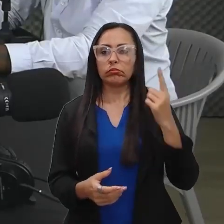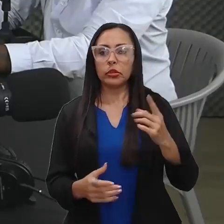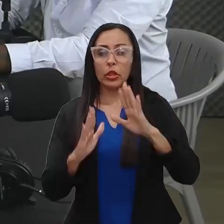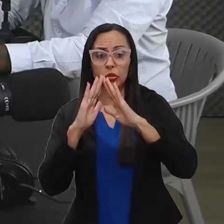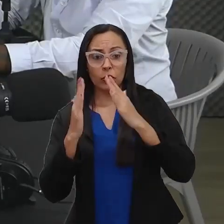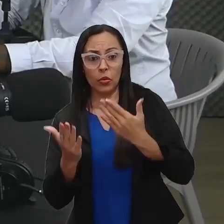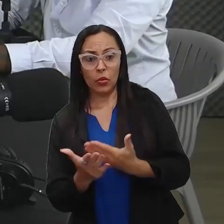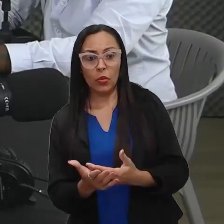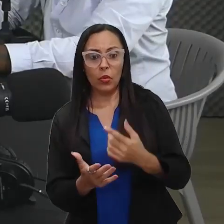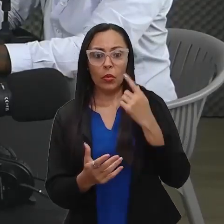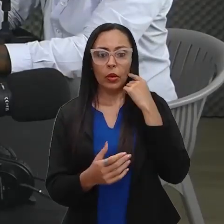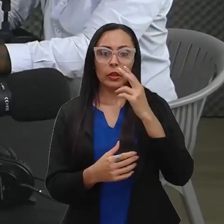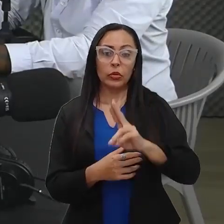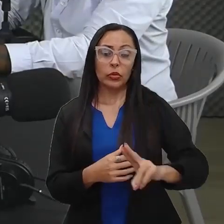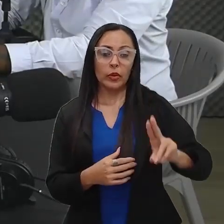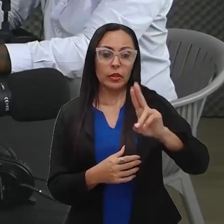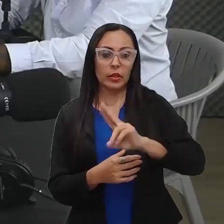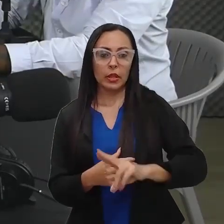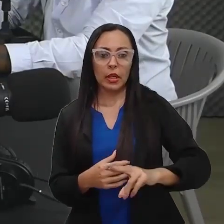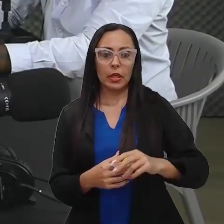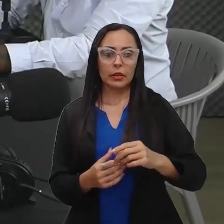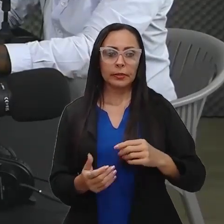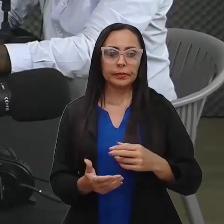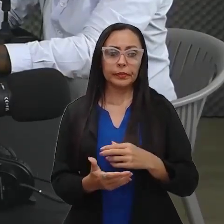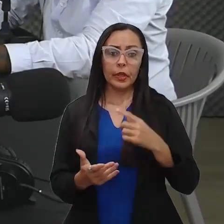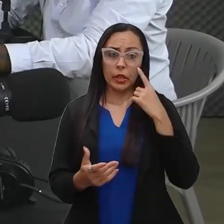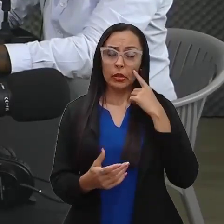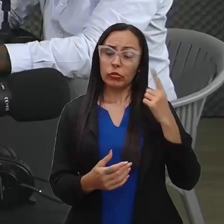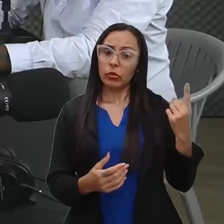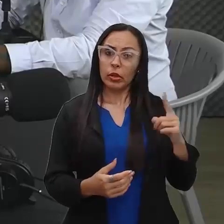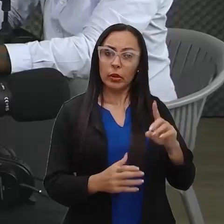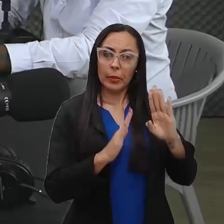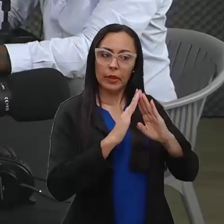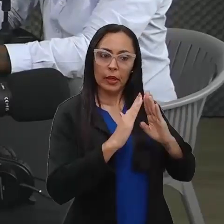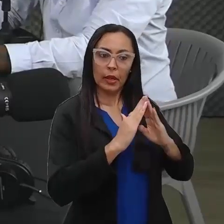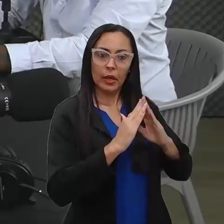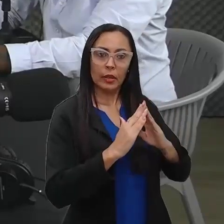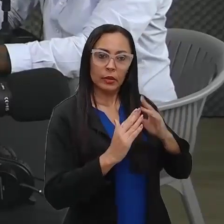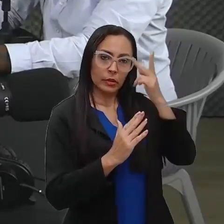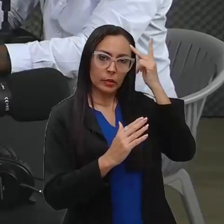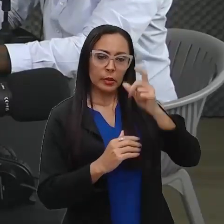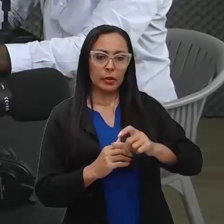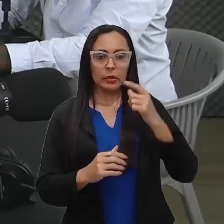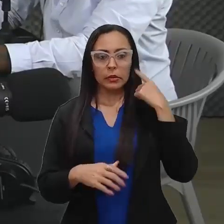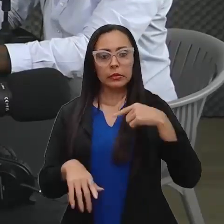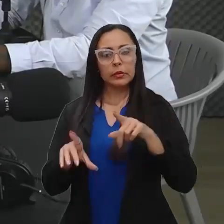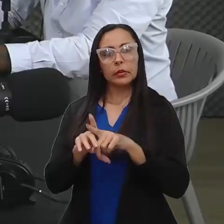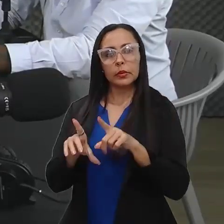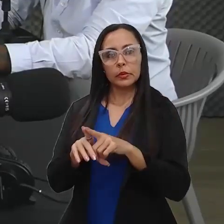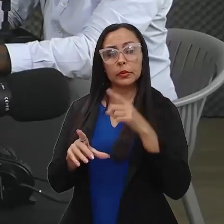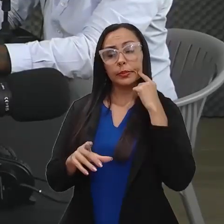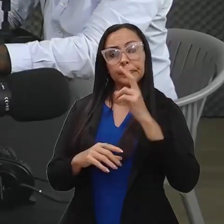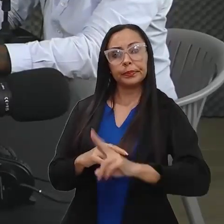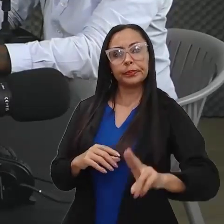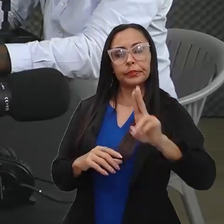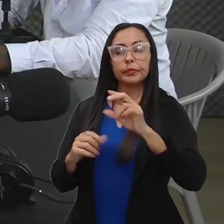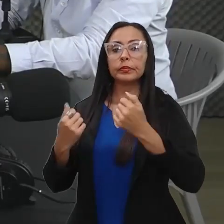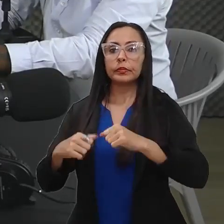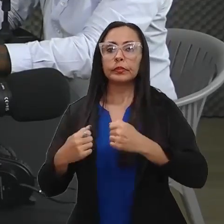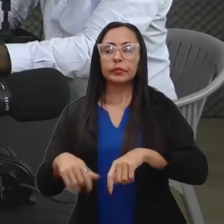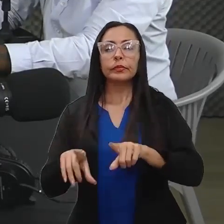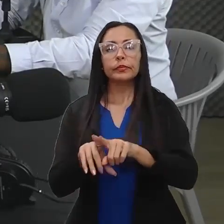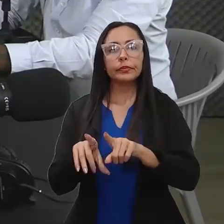né, então a universidade tem esse, e que essa Chega na casa formação das das pessoas, né? casas das pessoas e que e que essa universidade precisa